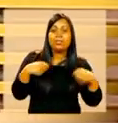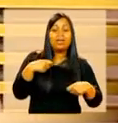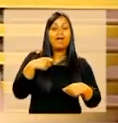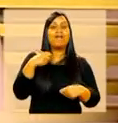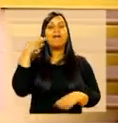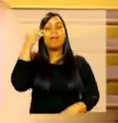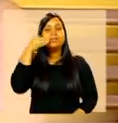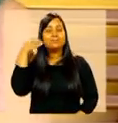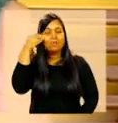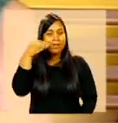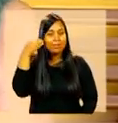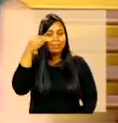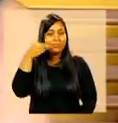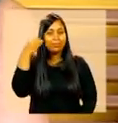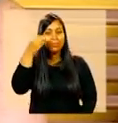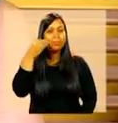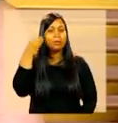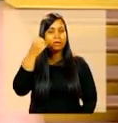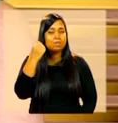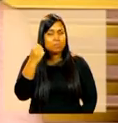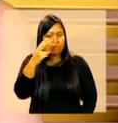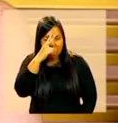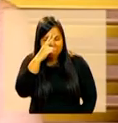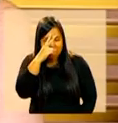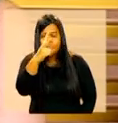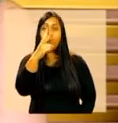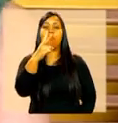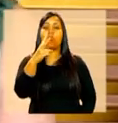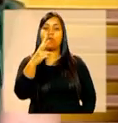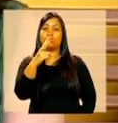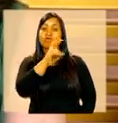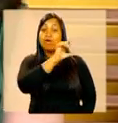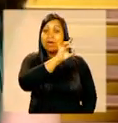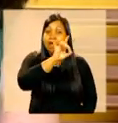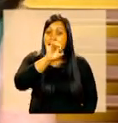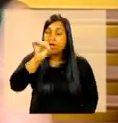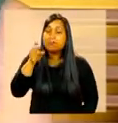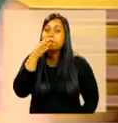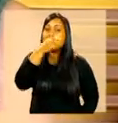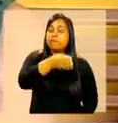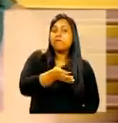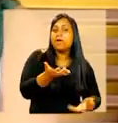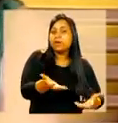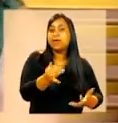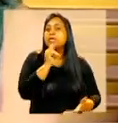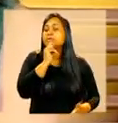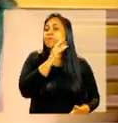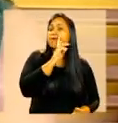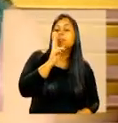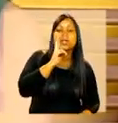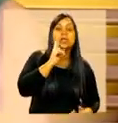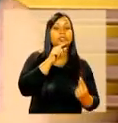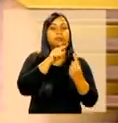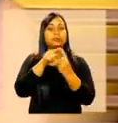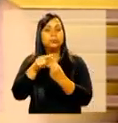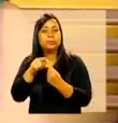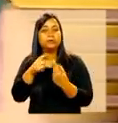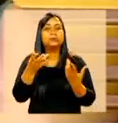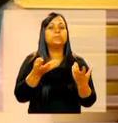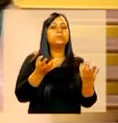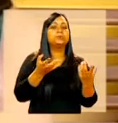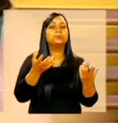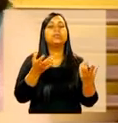essa experiência muito forte, né? Cada lugar que ela vai, ela procura ir num restaurante típico e ela